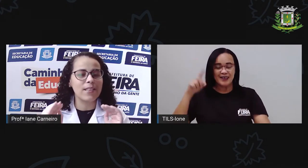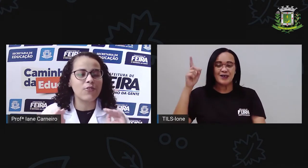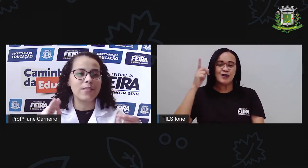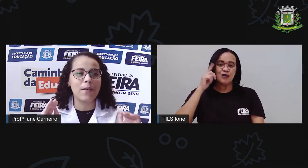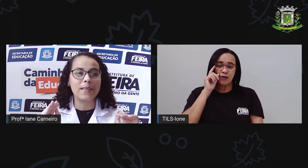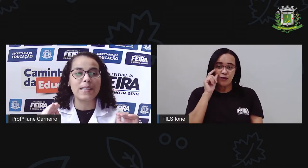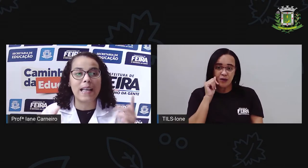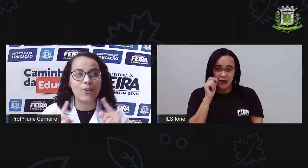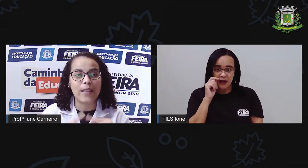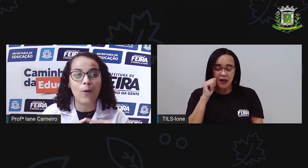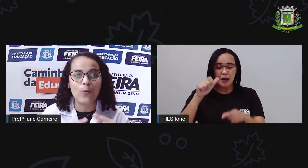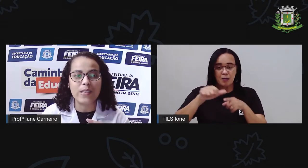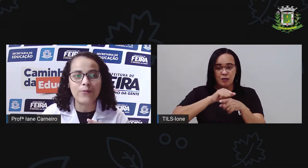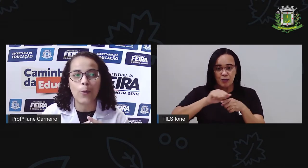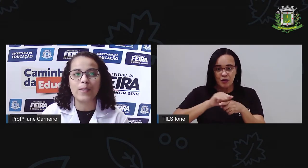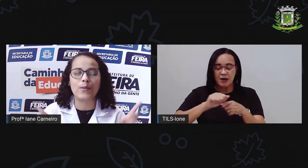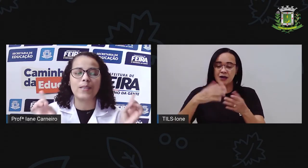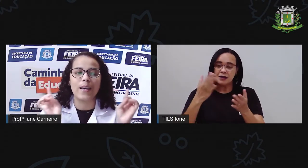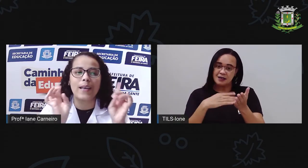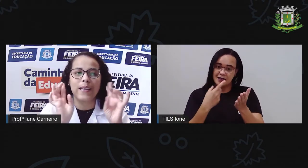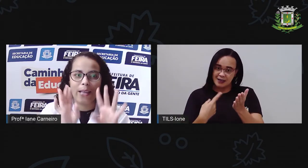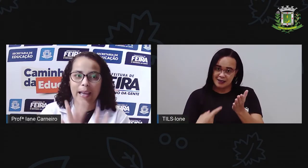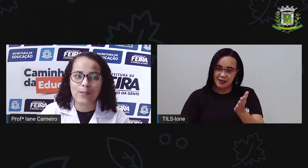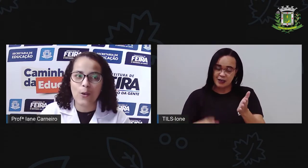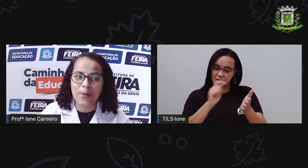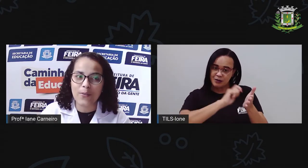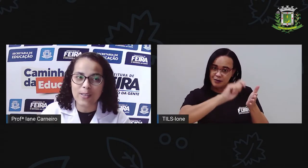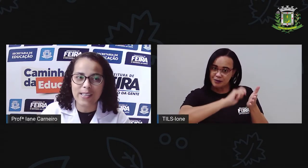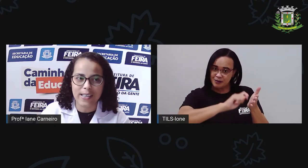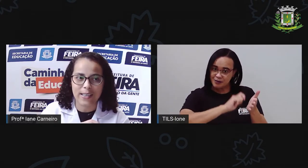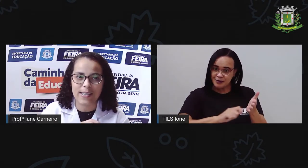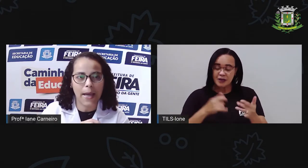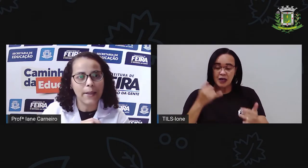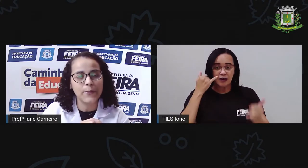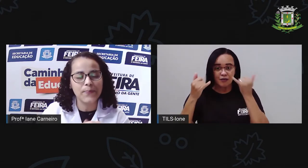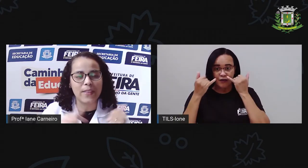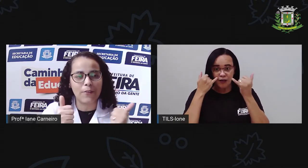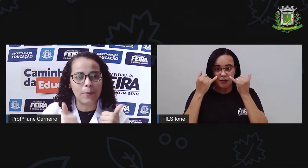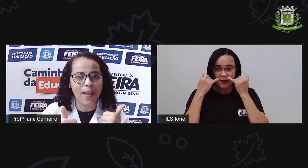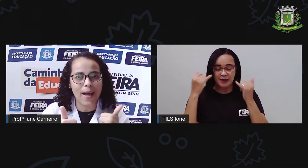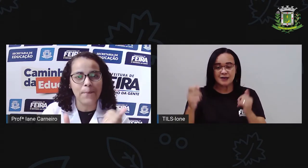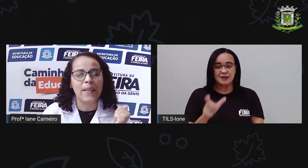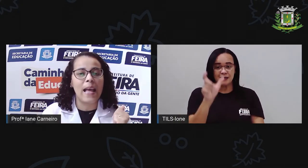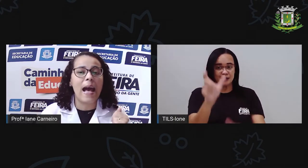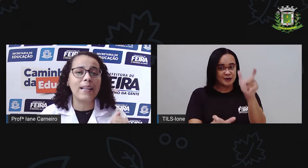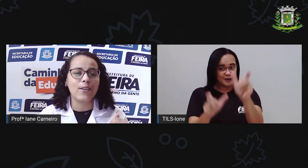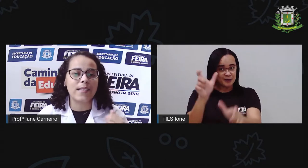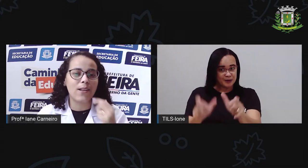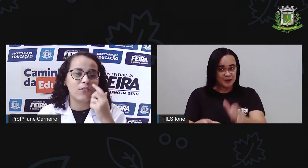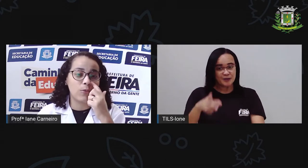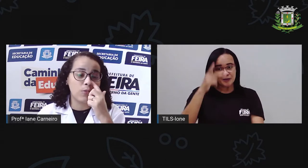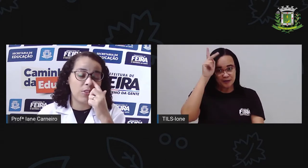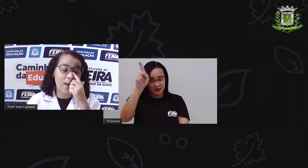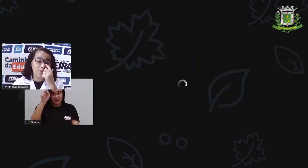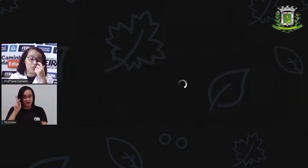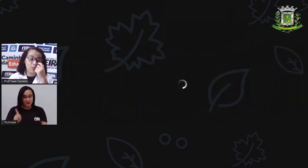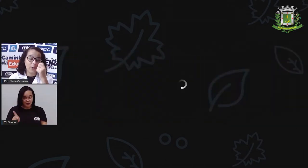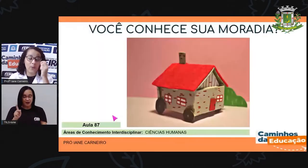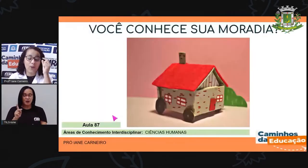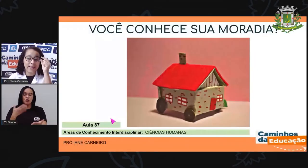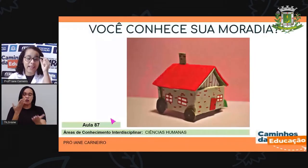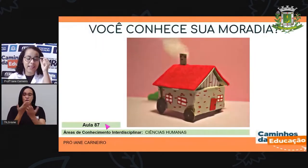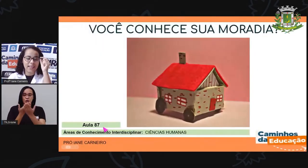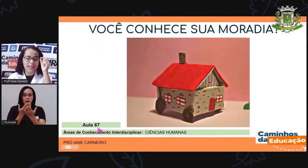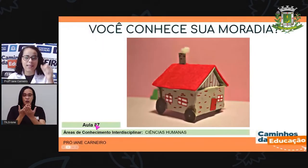Porque nesse instante você vai precisar anotar algumas informações sobre você, tá certo? Então, vamos lá? A nossa aula de hoje é a aula de